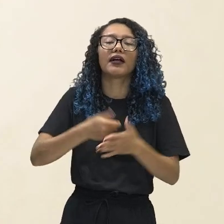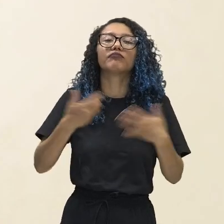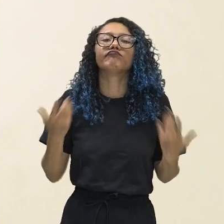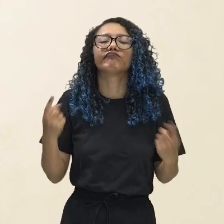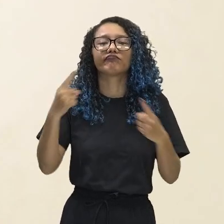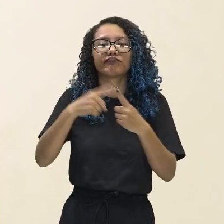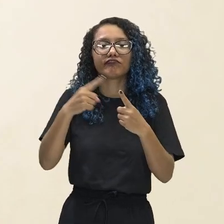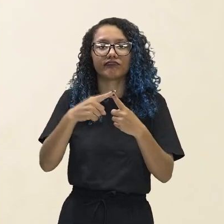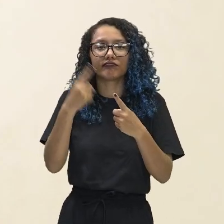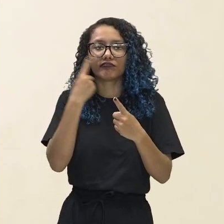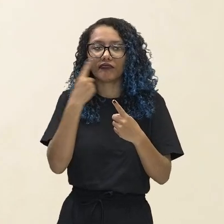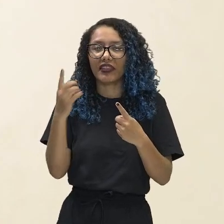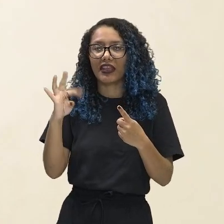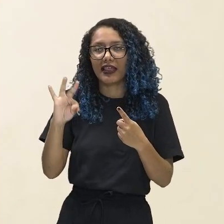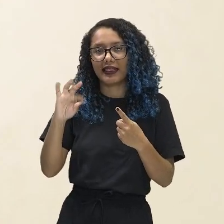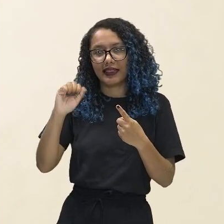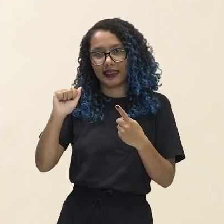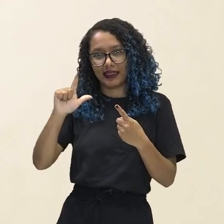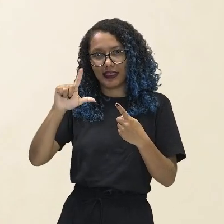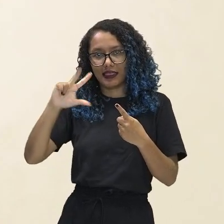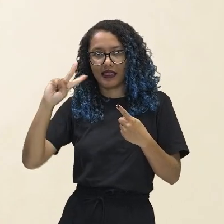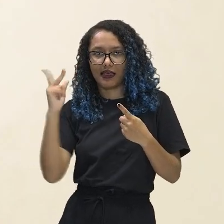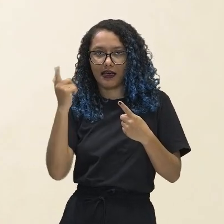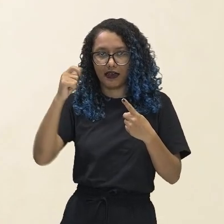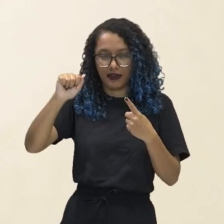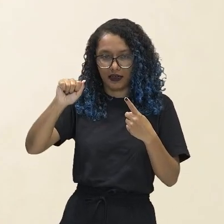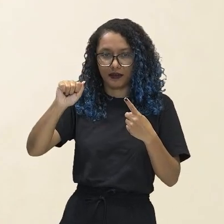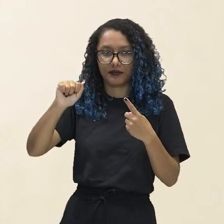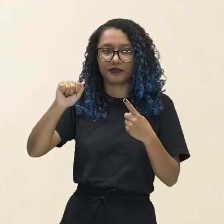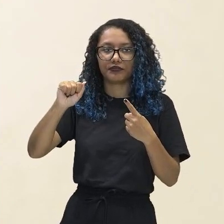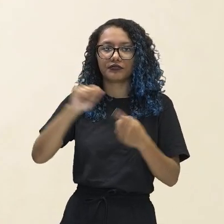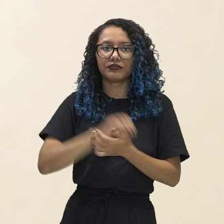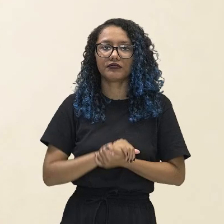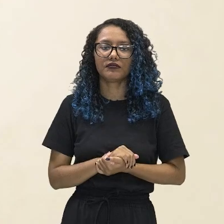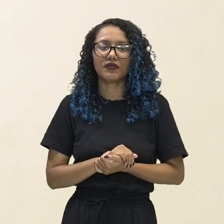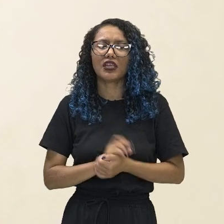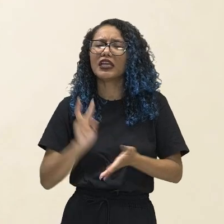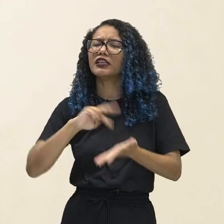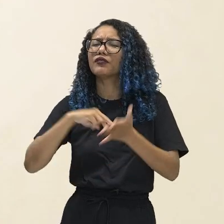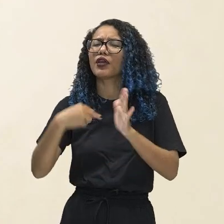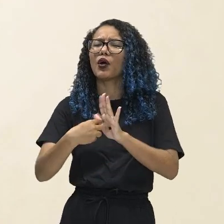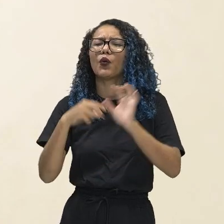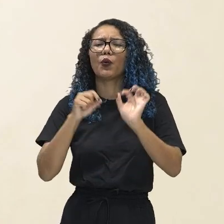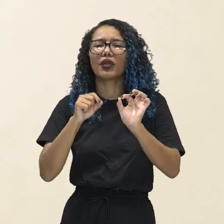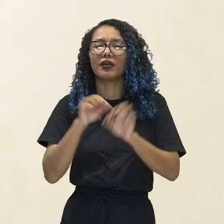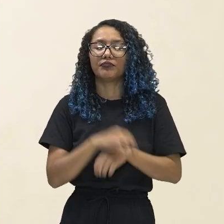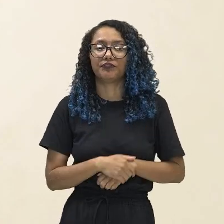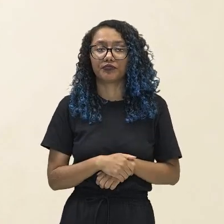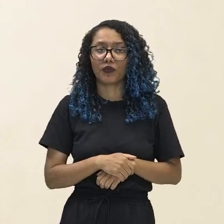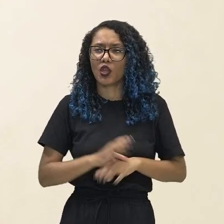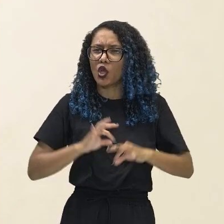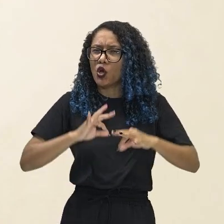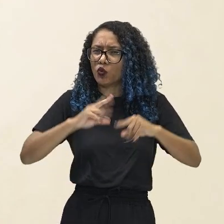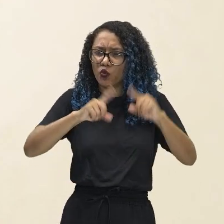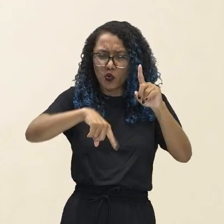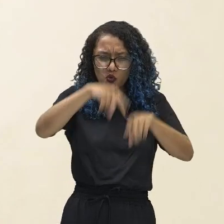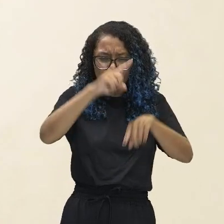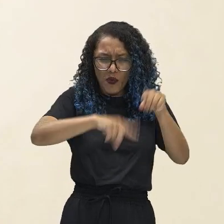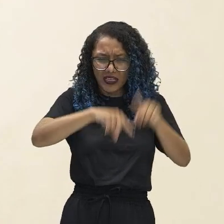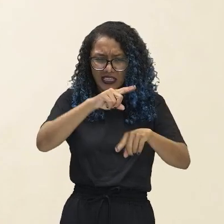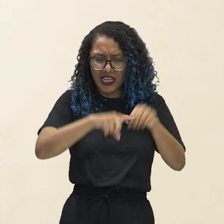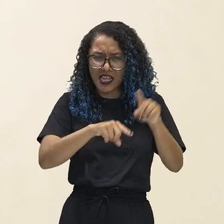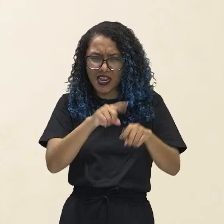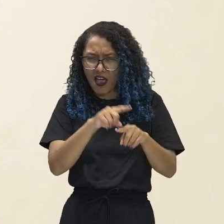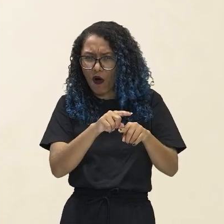era a talha, tá, gente? Que correspondia, em geral, a metade da produção das terras de uso dos servos,